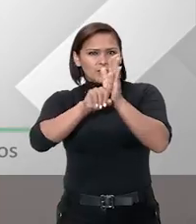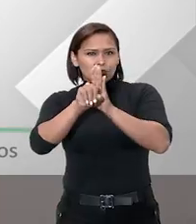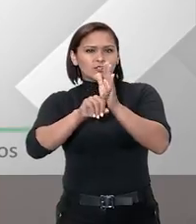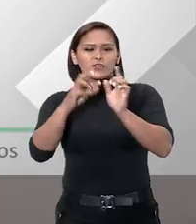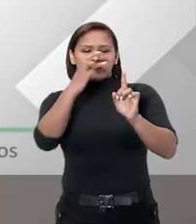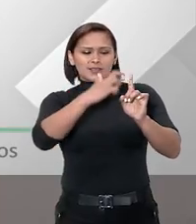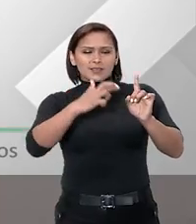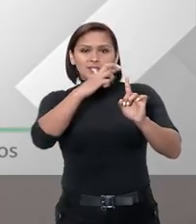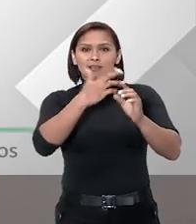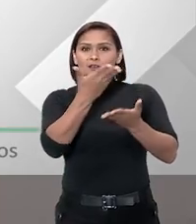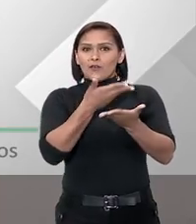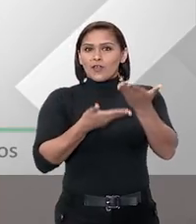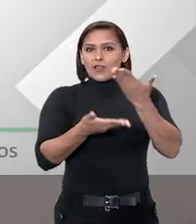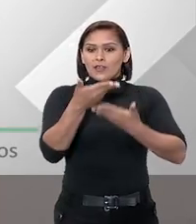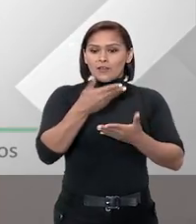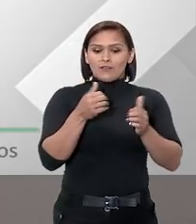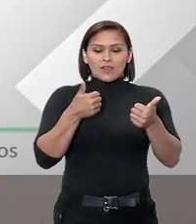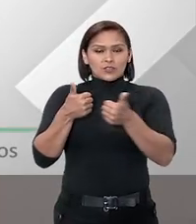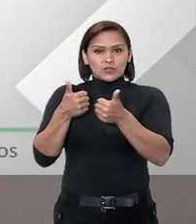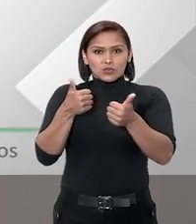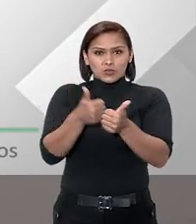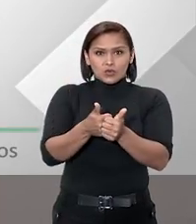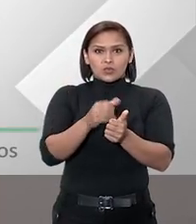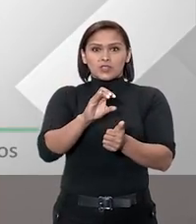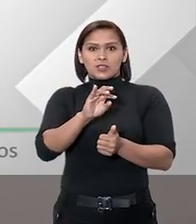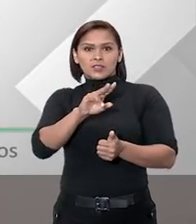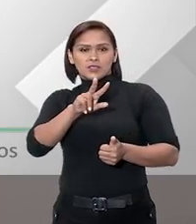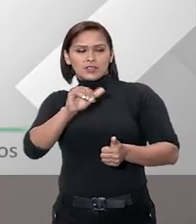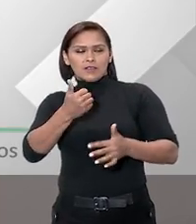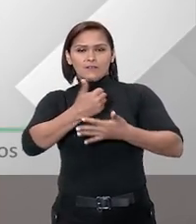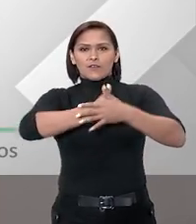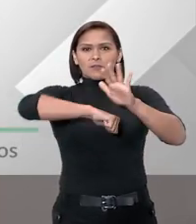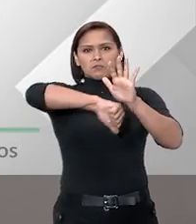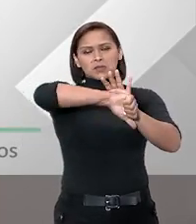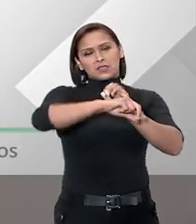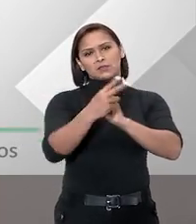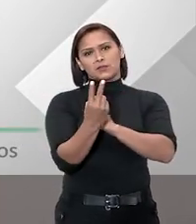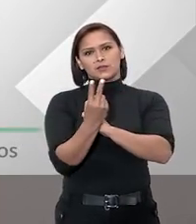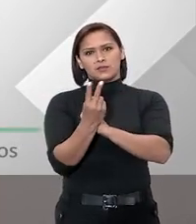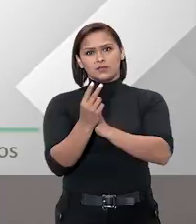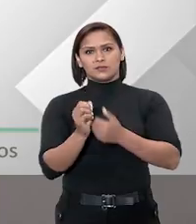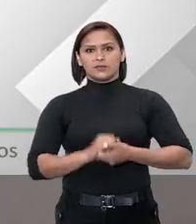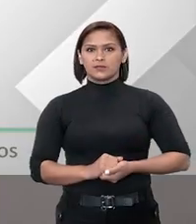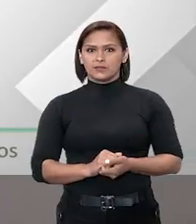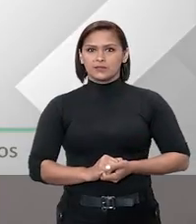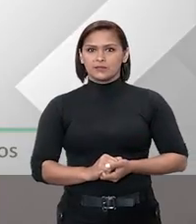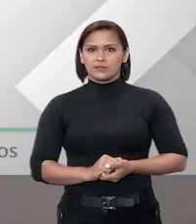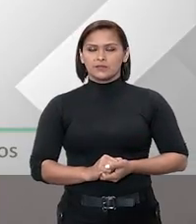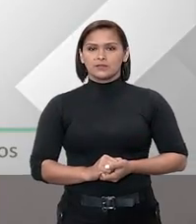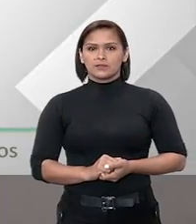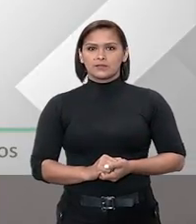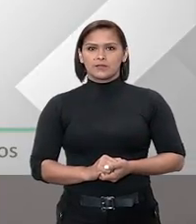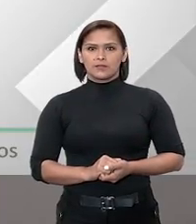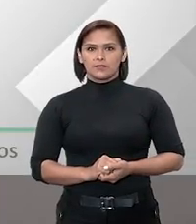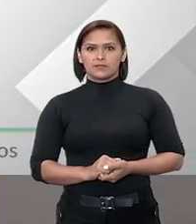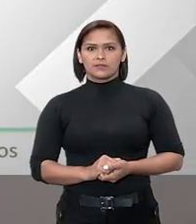investigação envolvendo essa conduta, seja civil ou penalmente protegida.